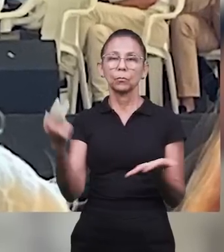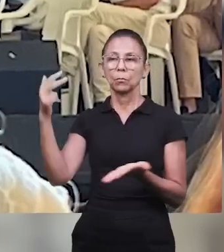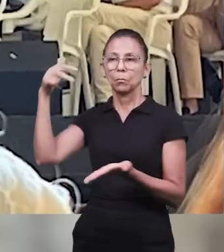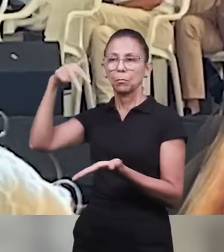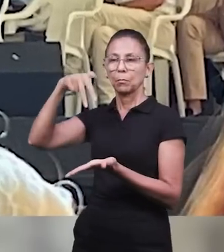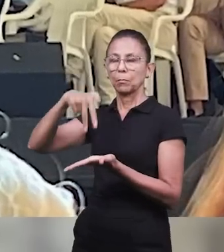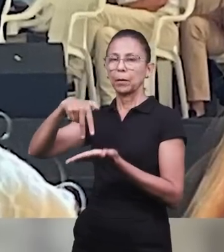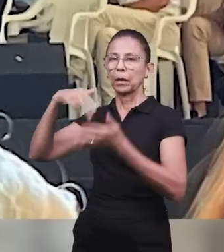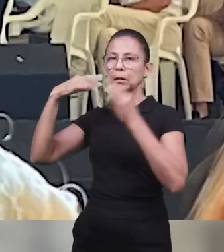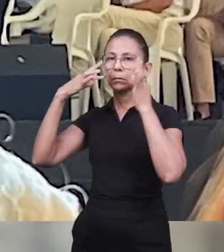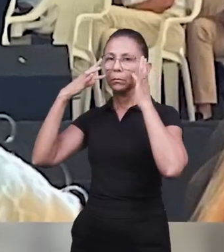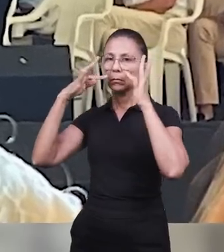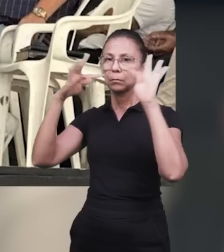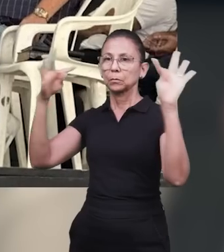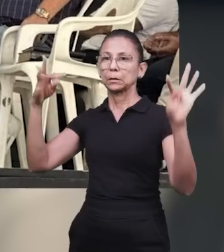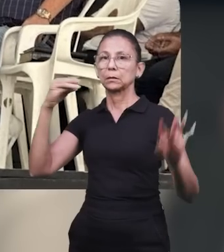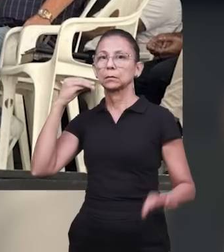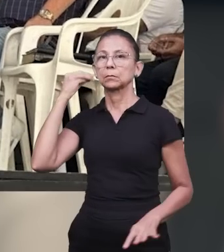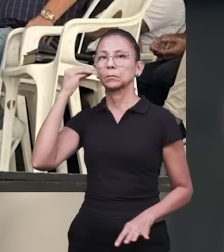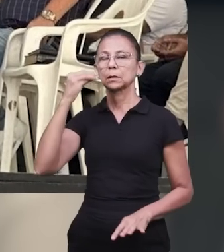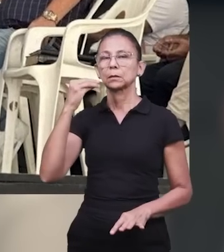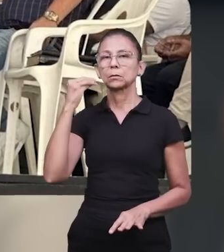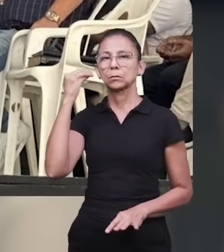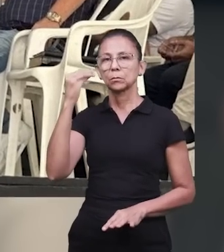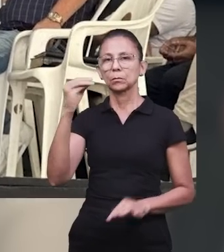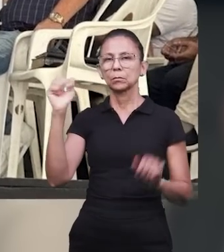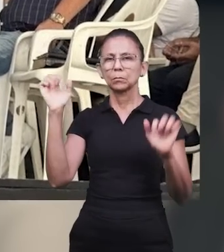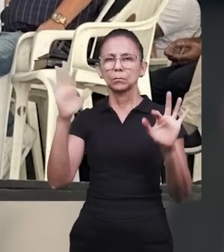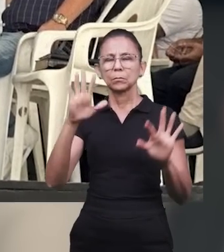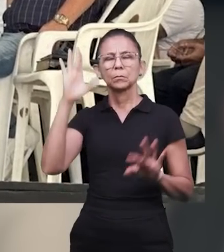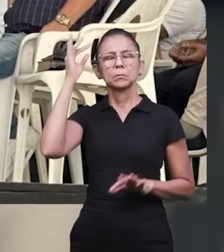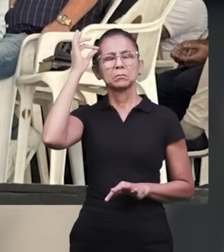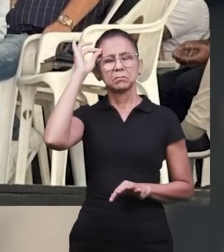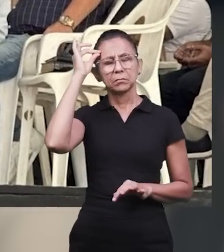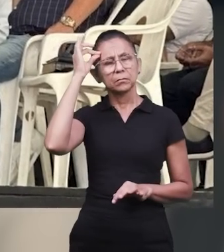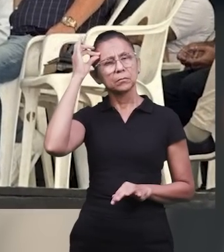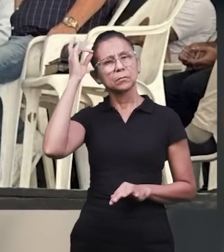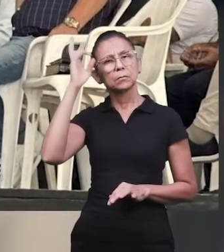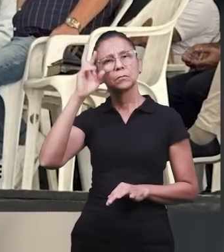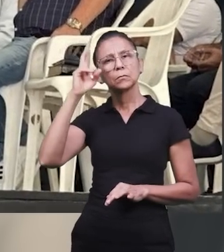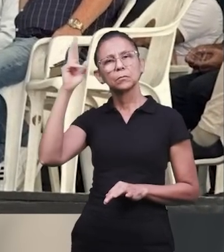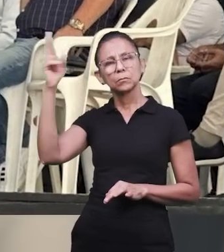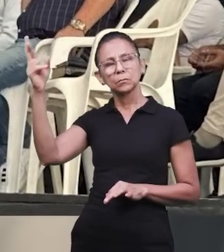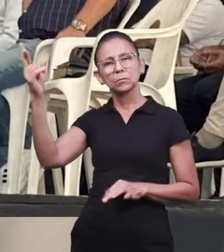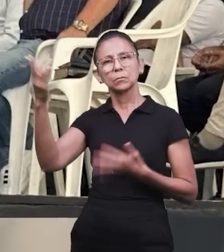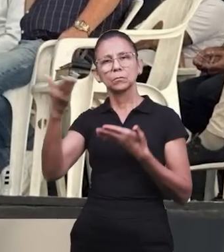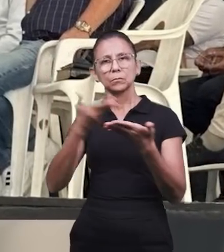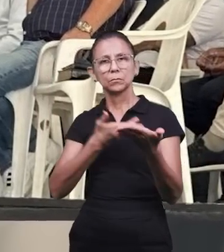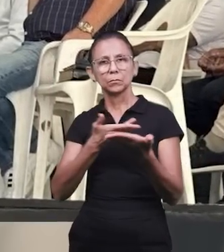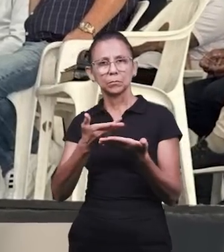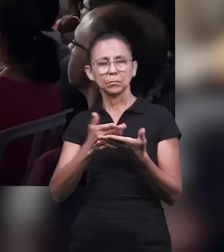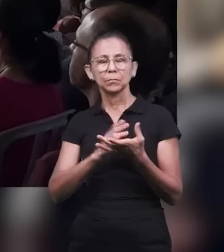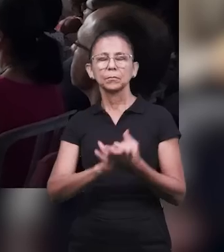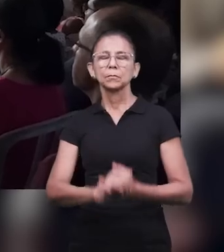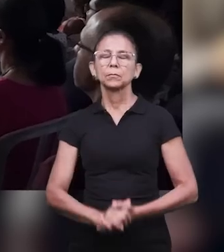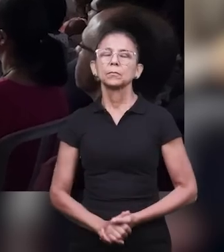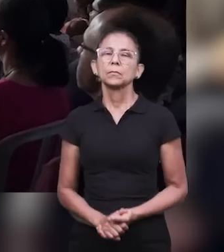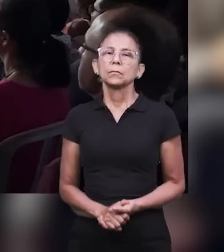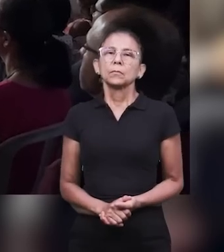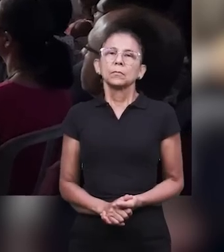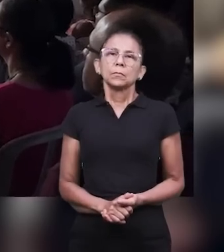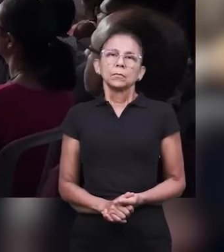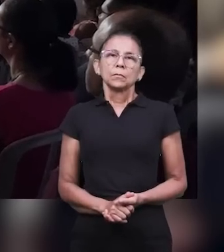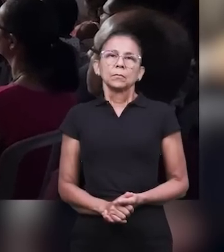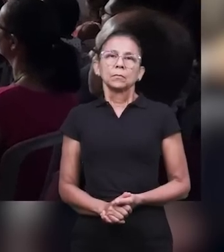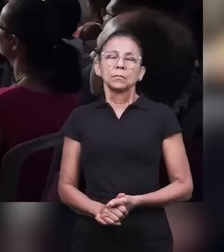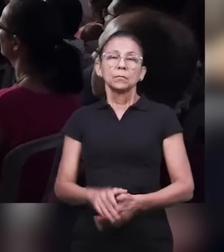grandes experiências e renovo espiritual que Deus tem concedido em nosso meio.